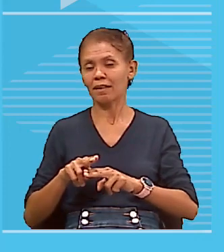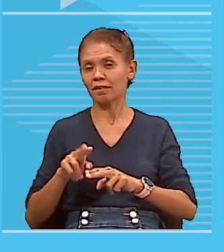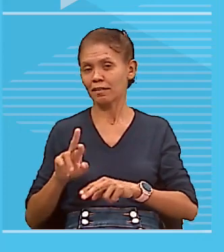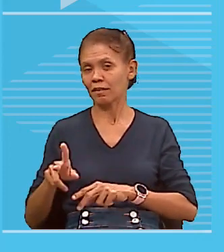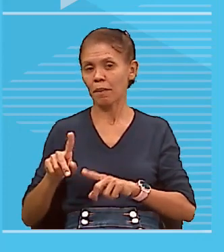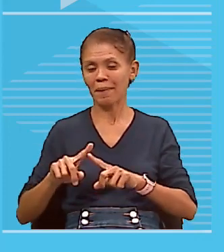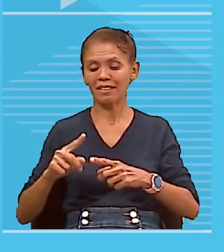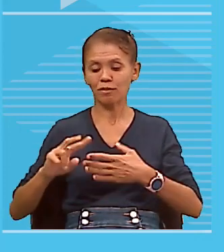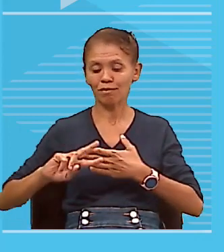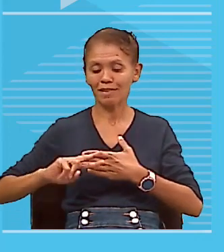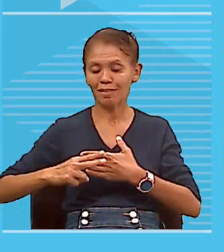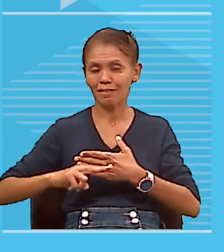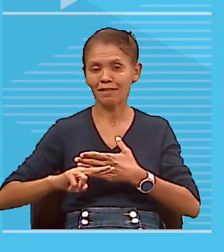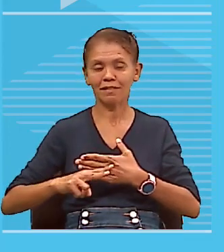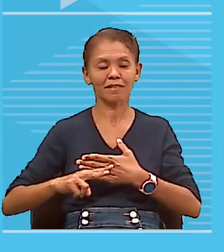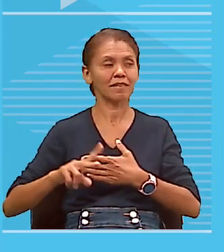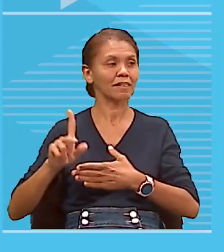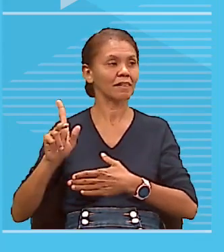consequência,